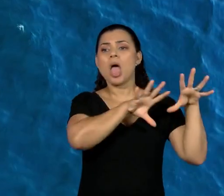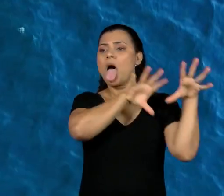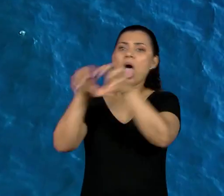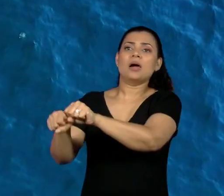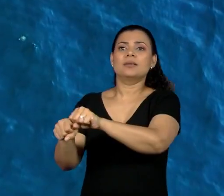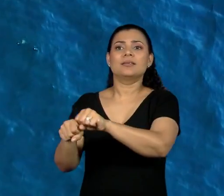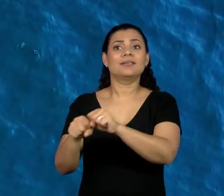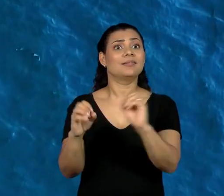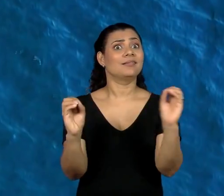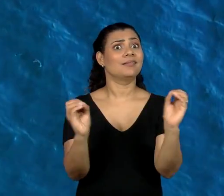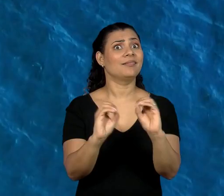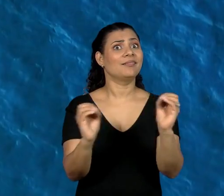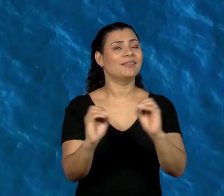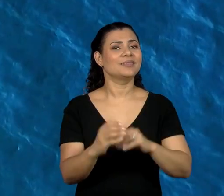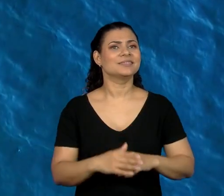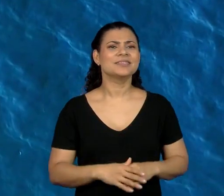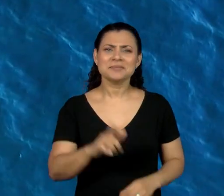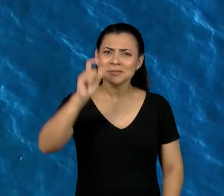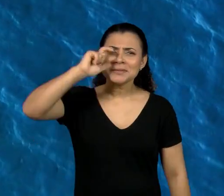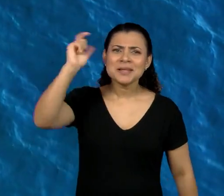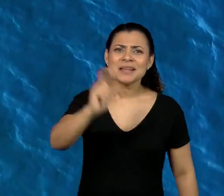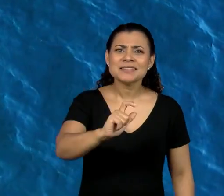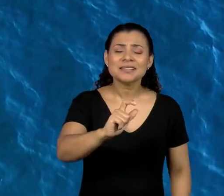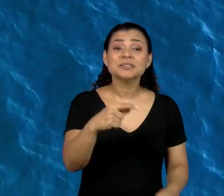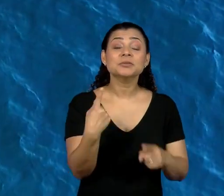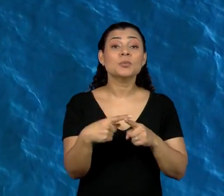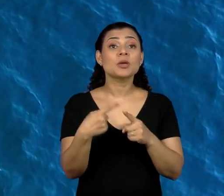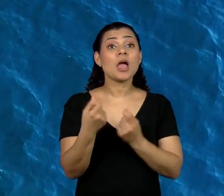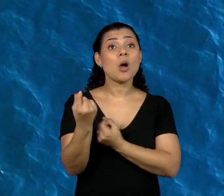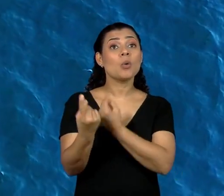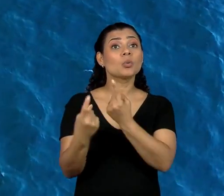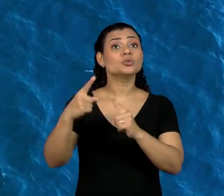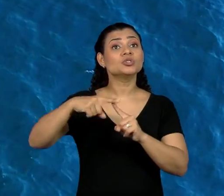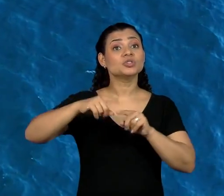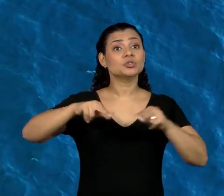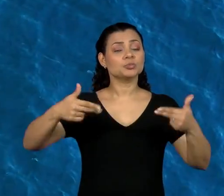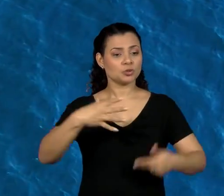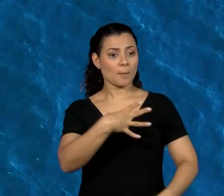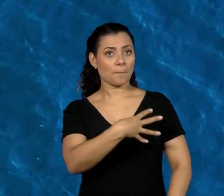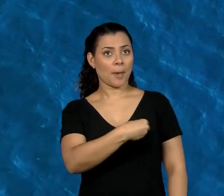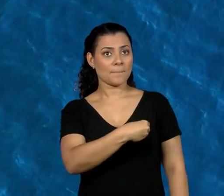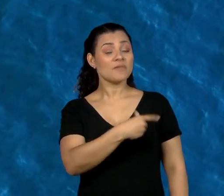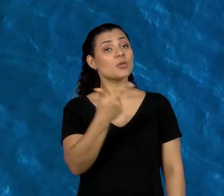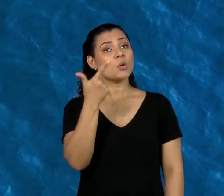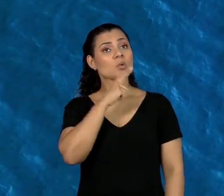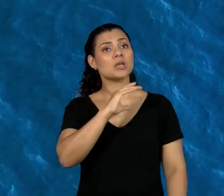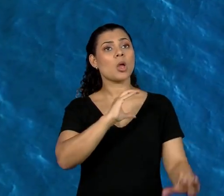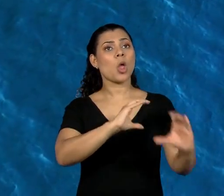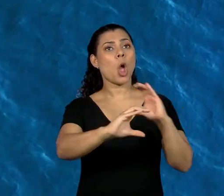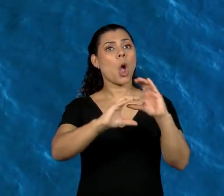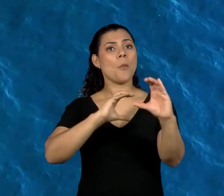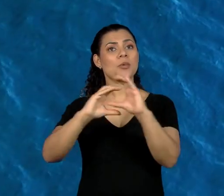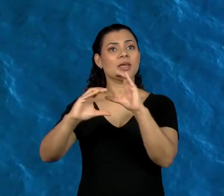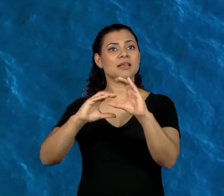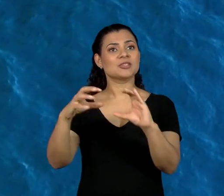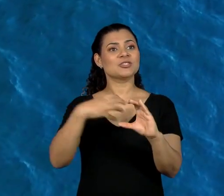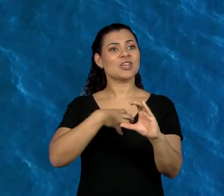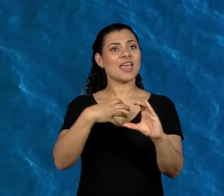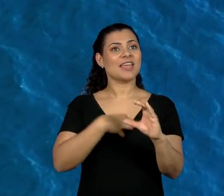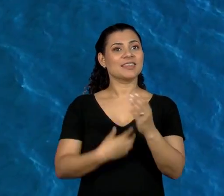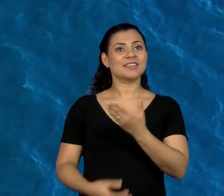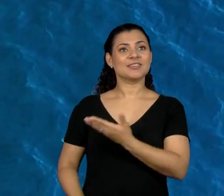canto. Uma curiosidade, algumas espécies de mamíferos conseguem se comunicar nessa frequência.